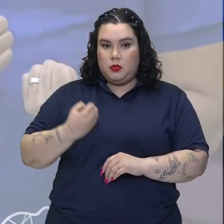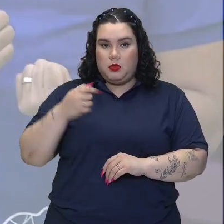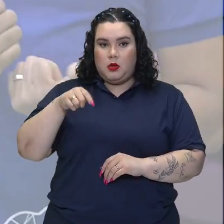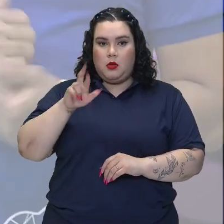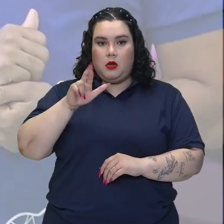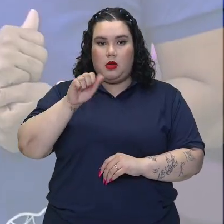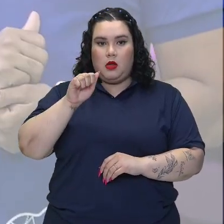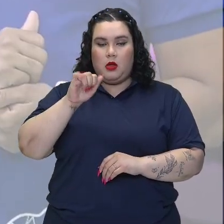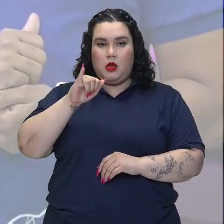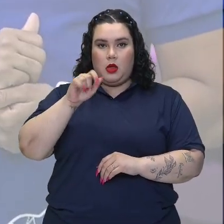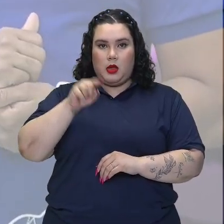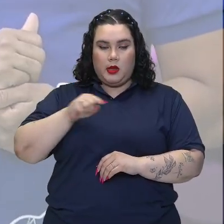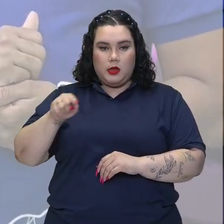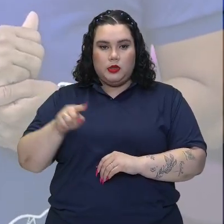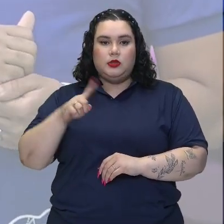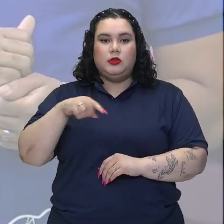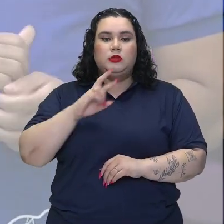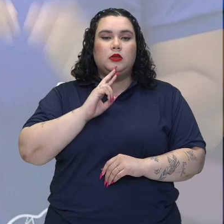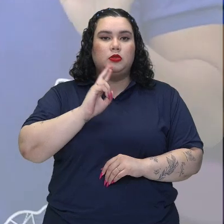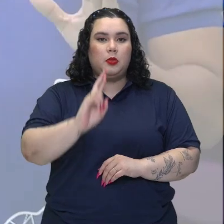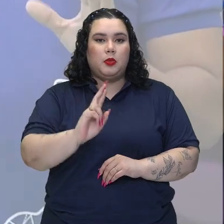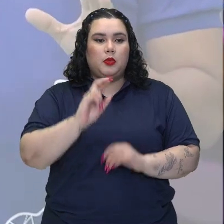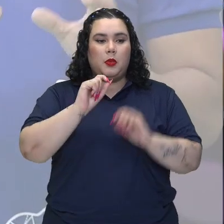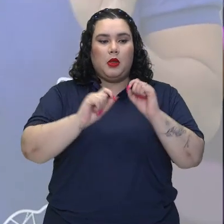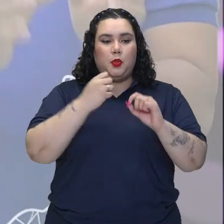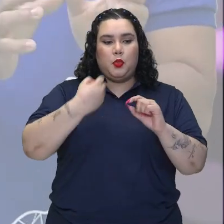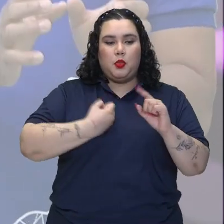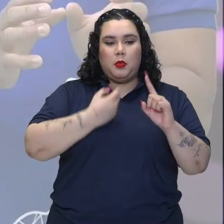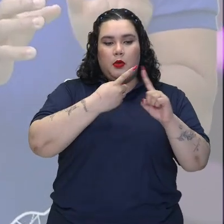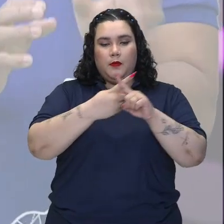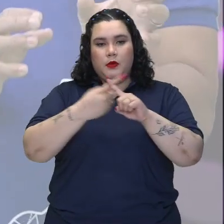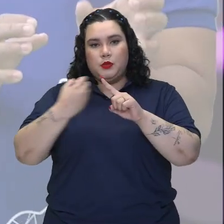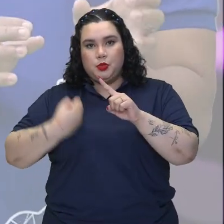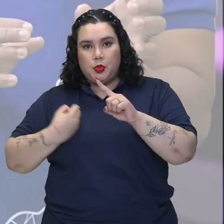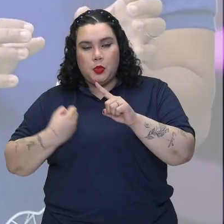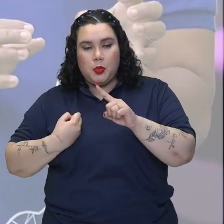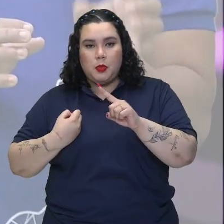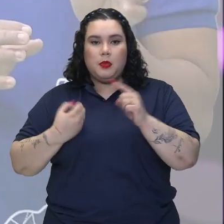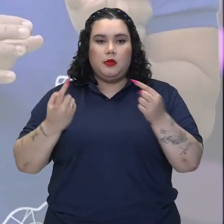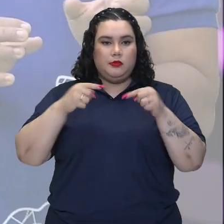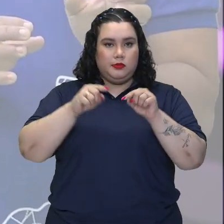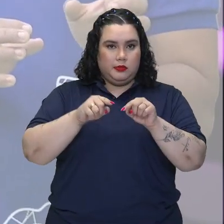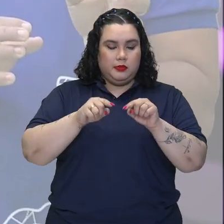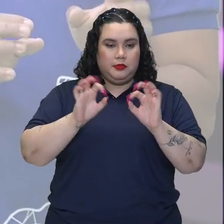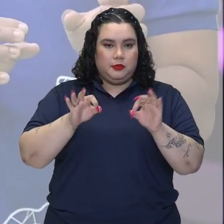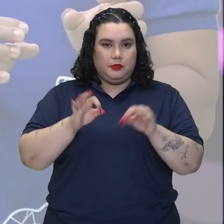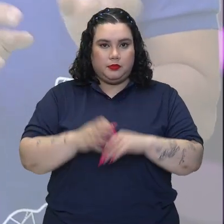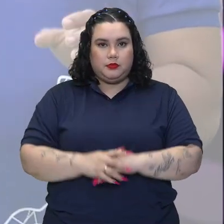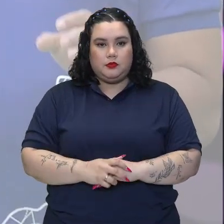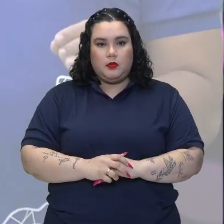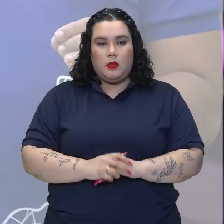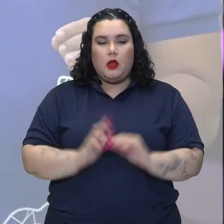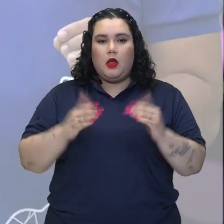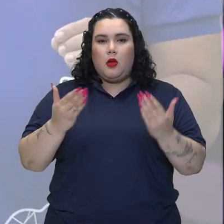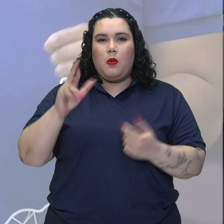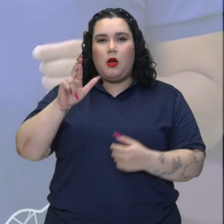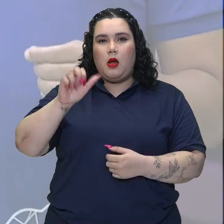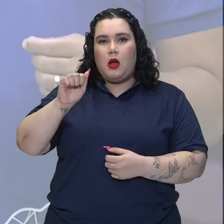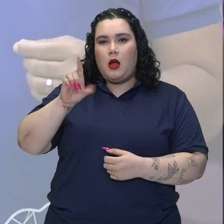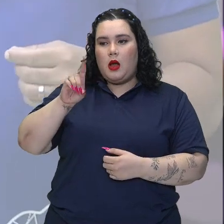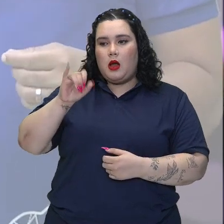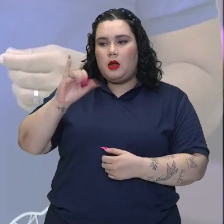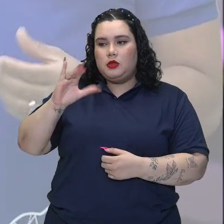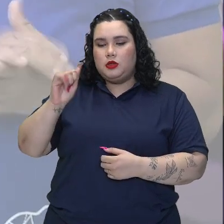vai dar o radicando, beleza? Então, aqui, ó, o radicando, que é a letra A, ele é igual ao